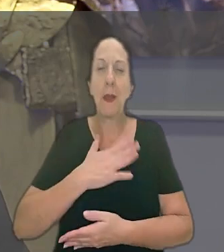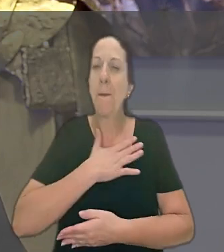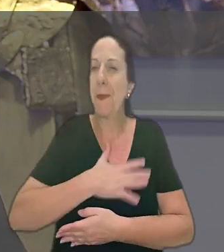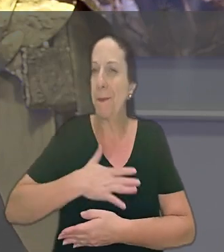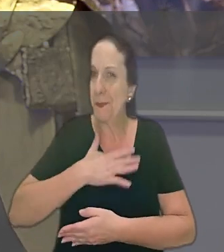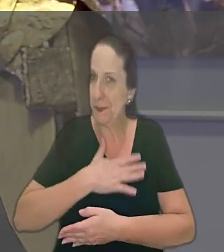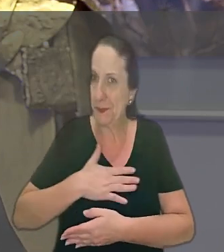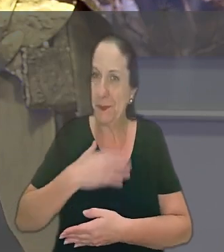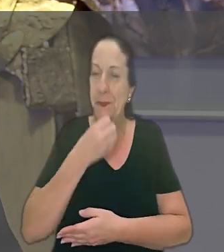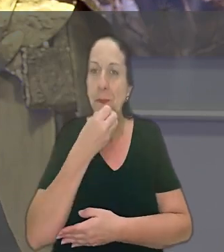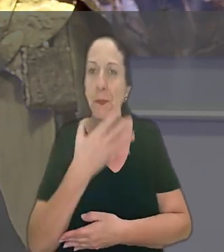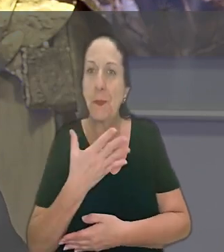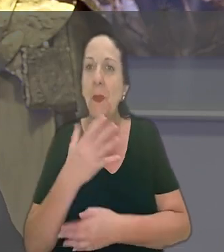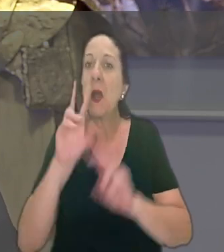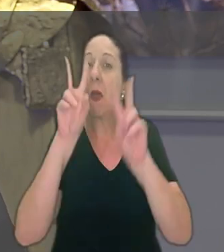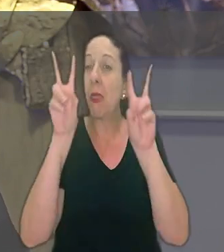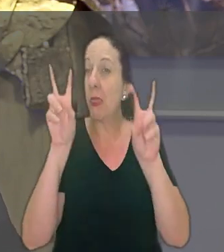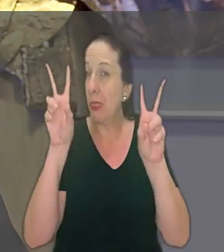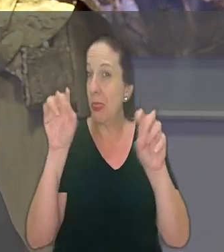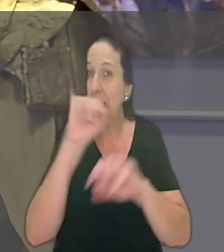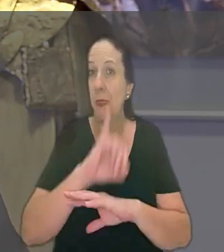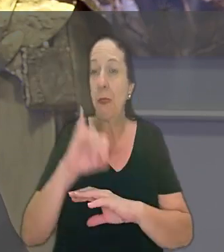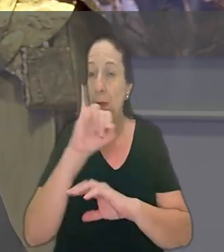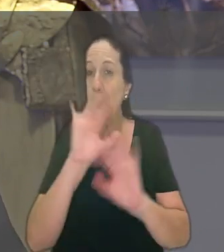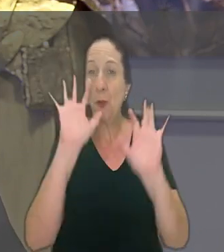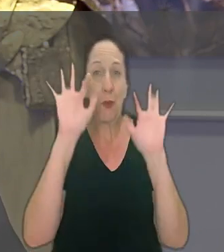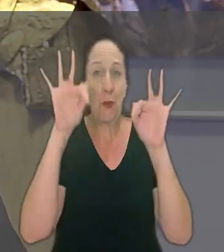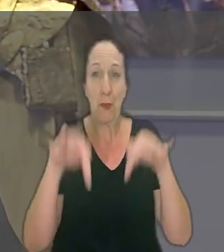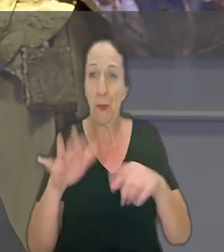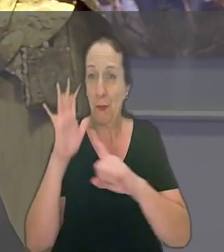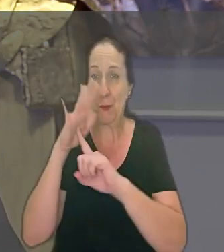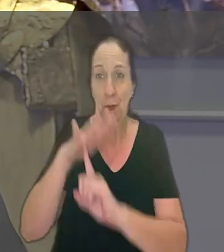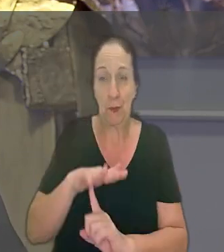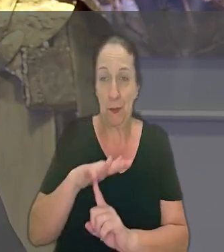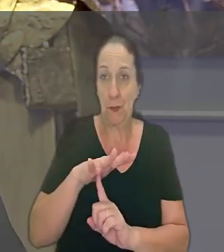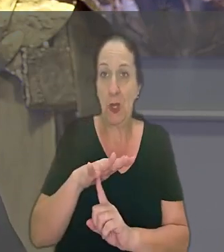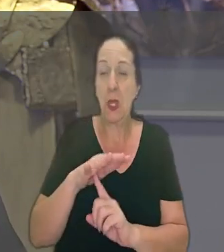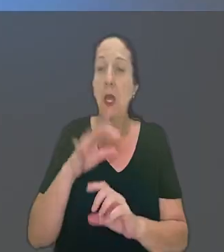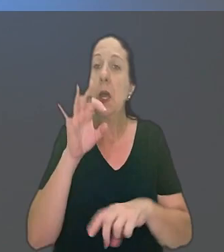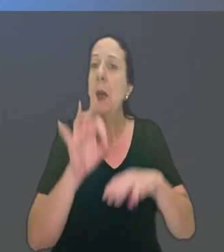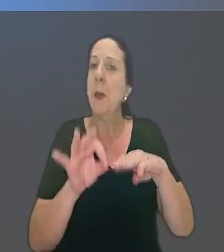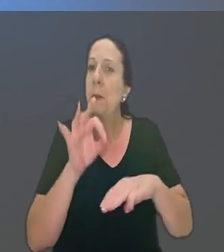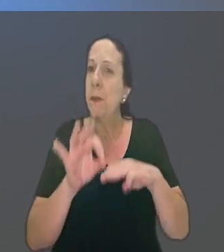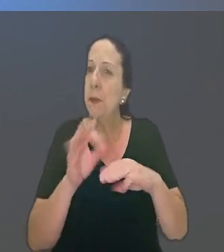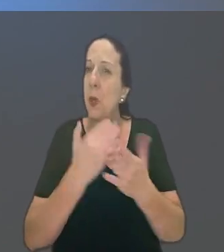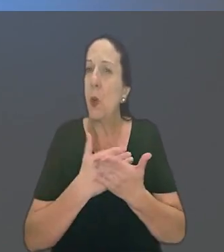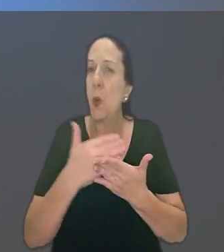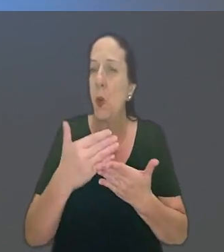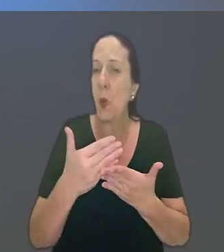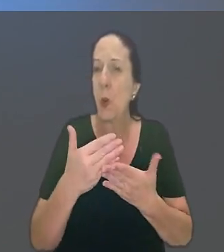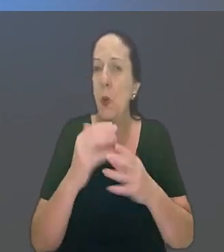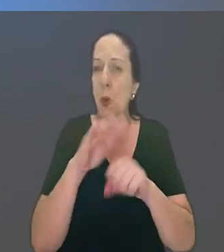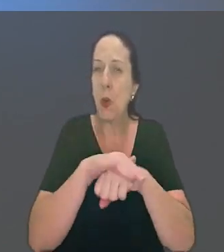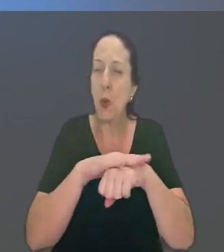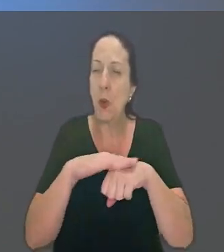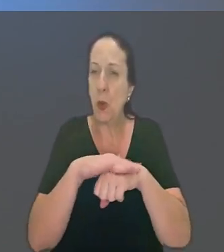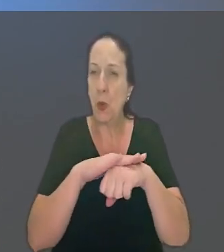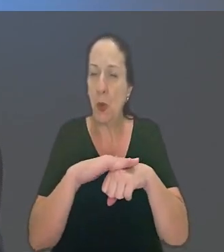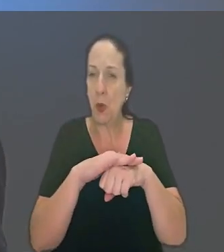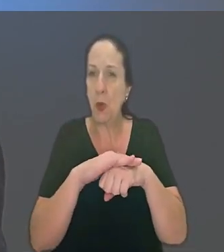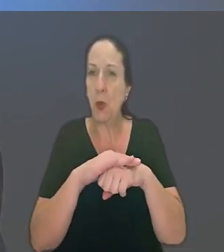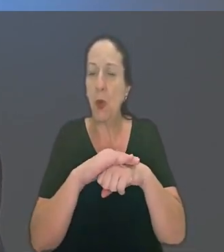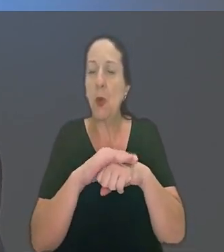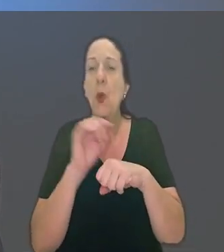satisfação participar da Revista TST e tratar de um tema dessa envergadura, que é o combate ao assédio moral. Ministro, para a gente iniciar essa conversa, existem